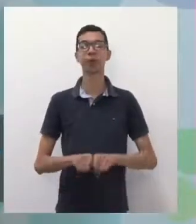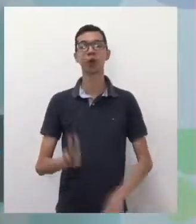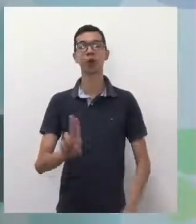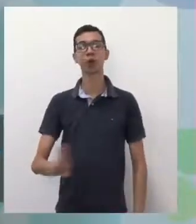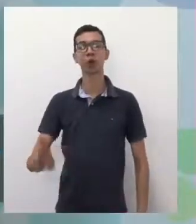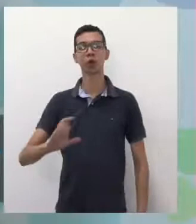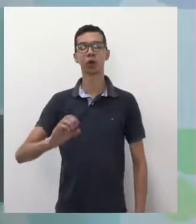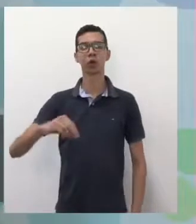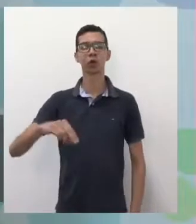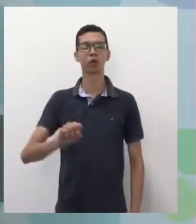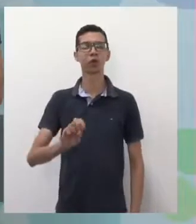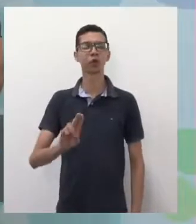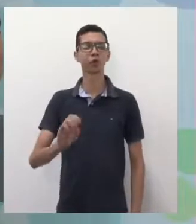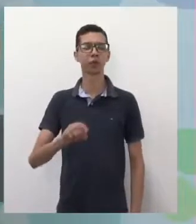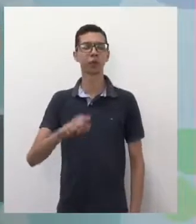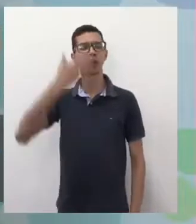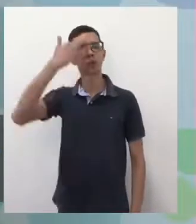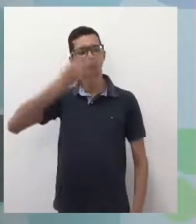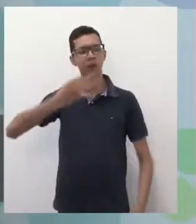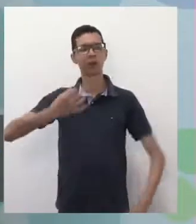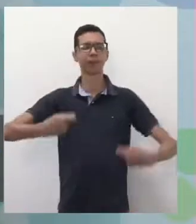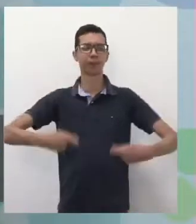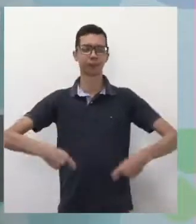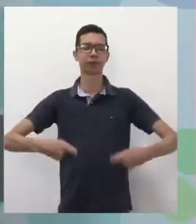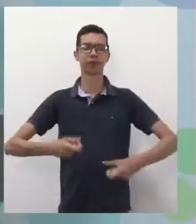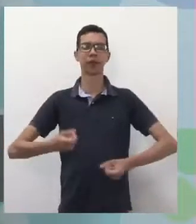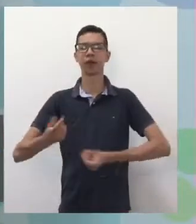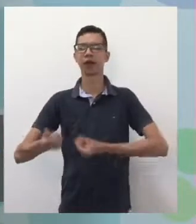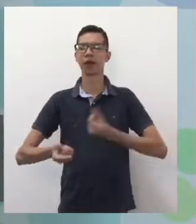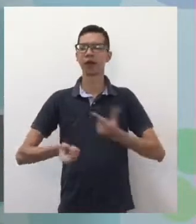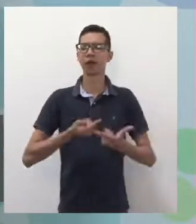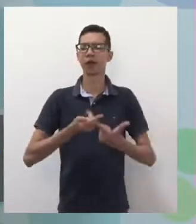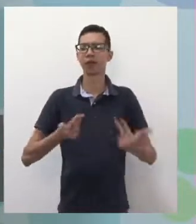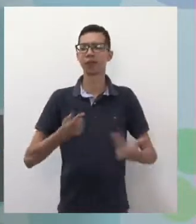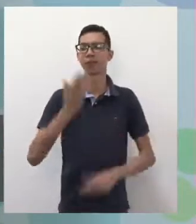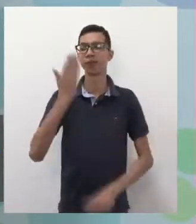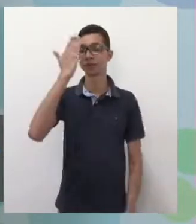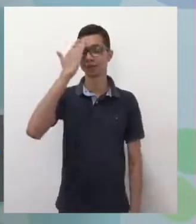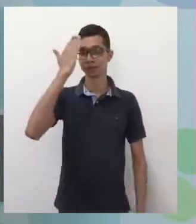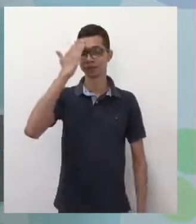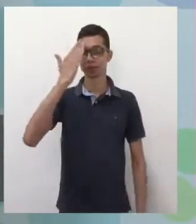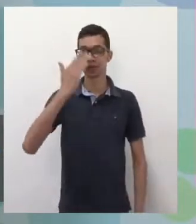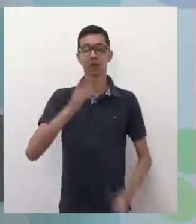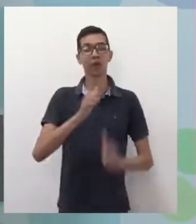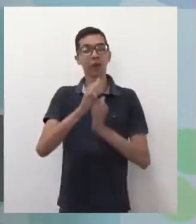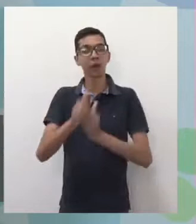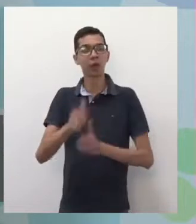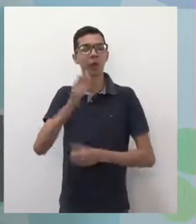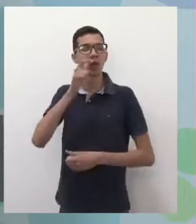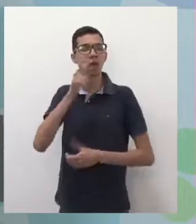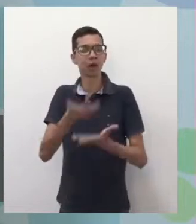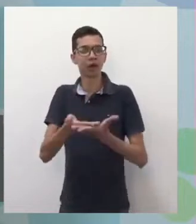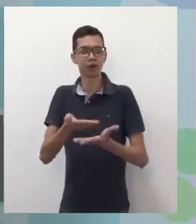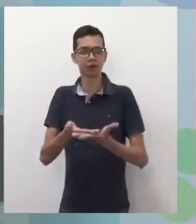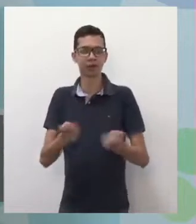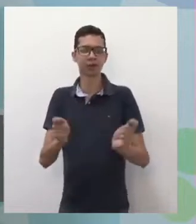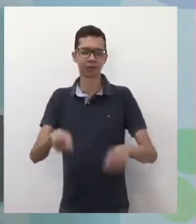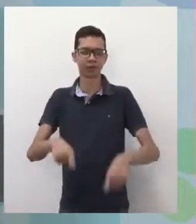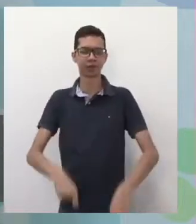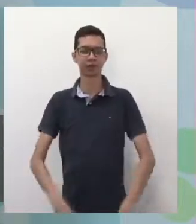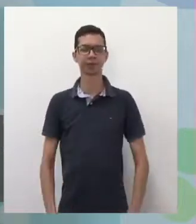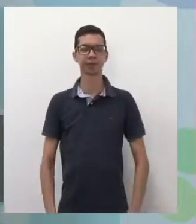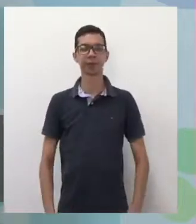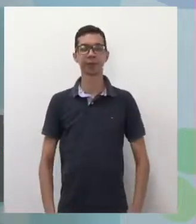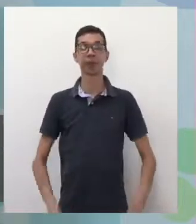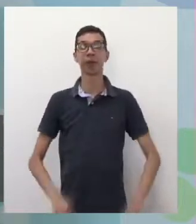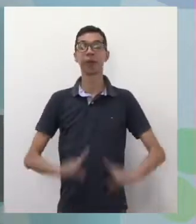precisa entender um pouquinho já de algumas unidades para a gente poder acompanhar essa aula. Mas a aula